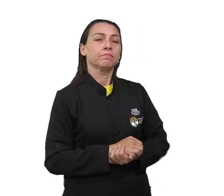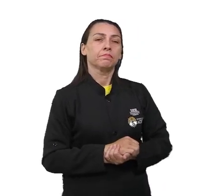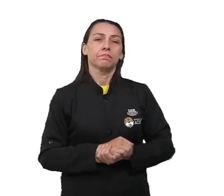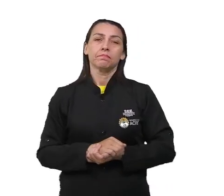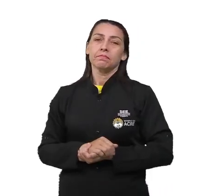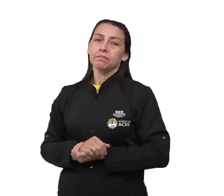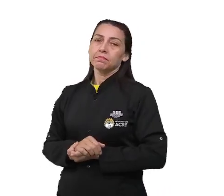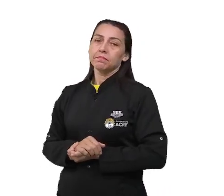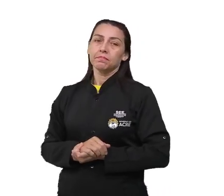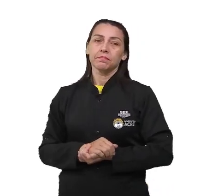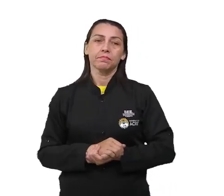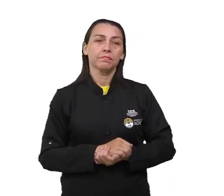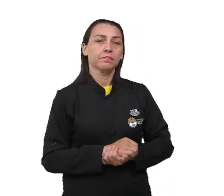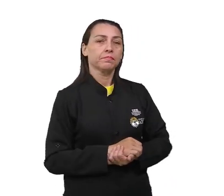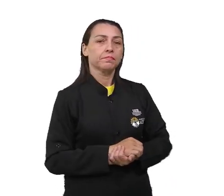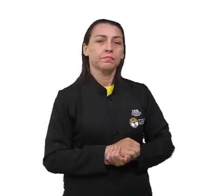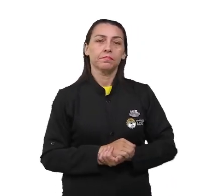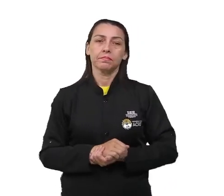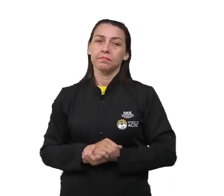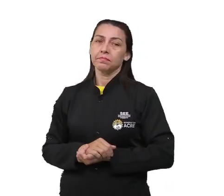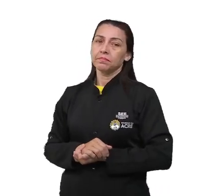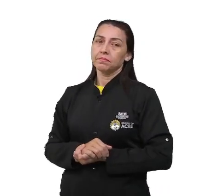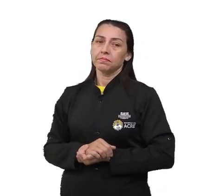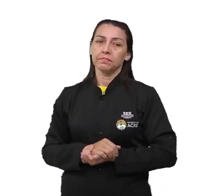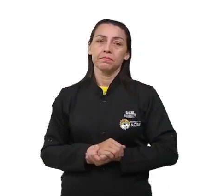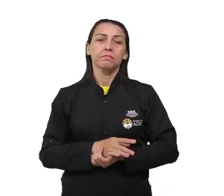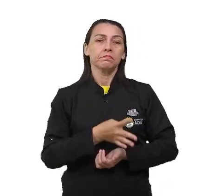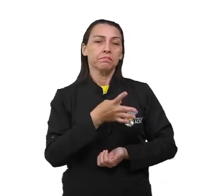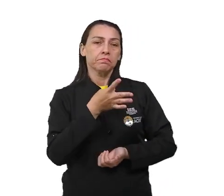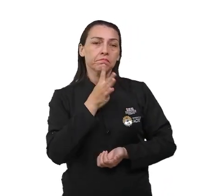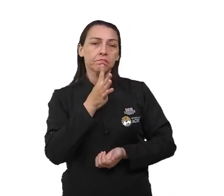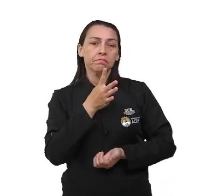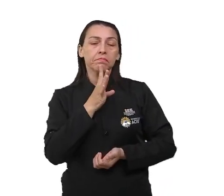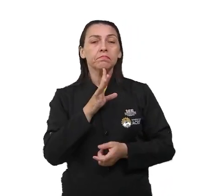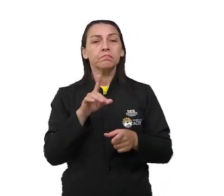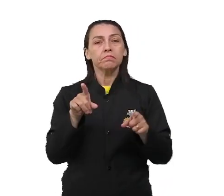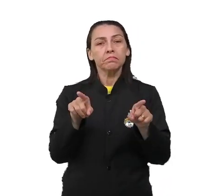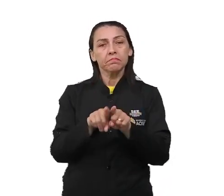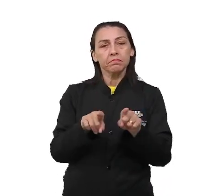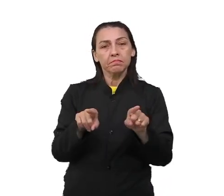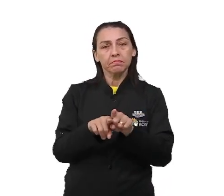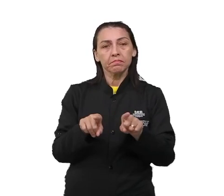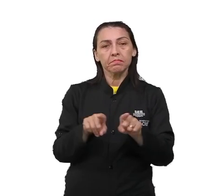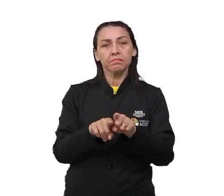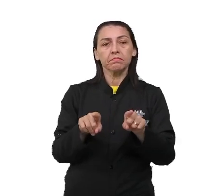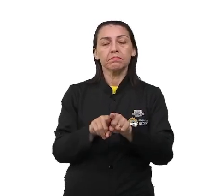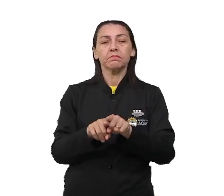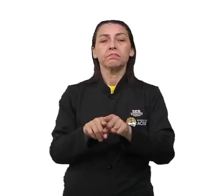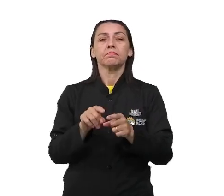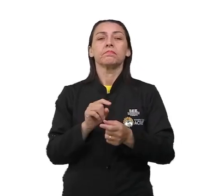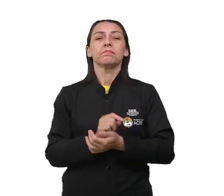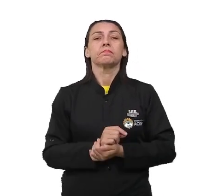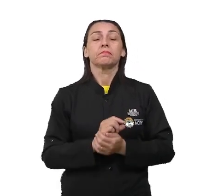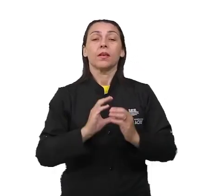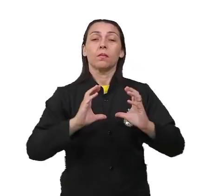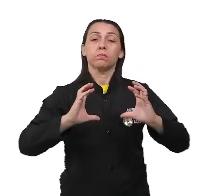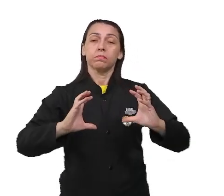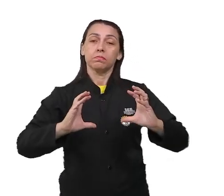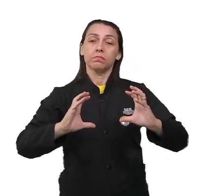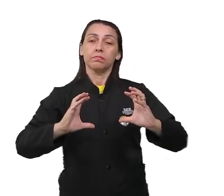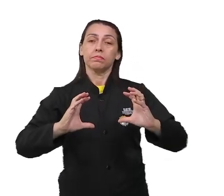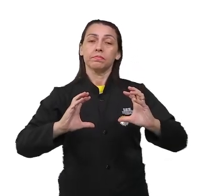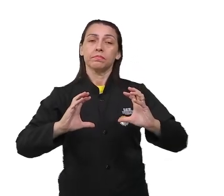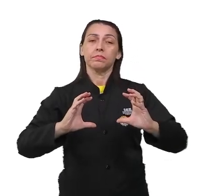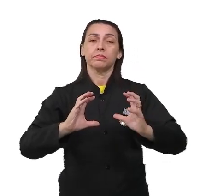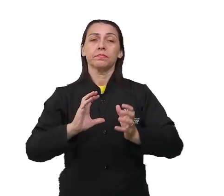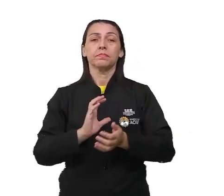soccer, futebol. Vocês podem perceber que ela é bem conhecida também. Esse formato dela, ela é um pouco grande, né?